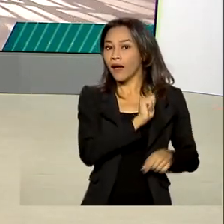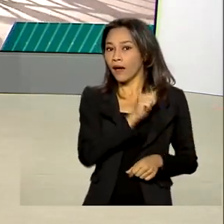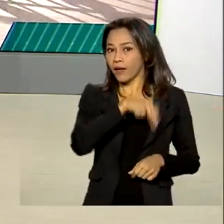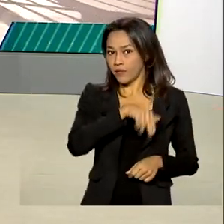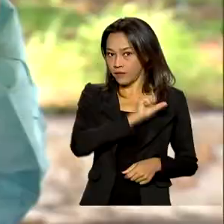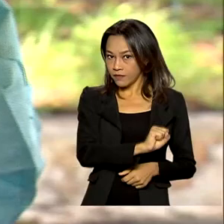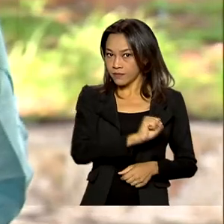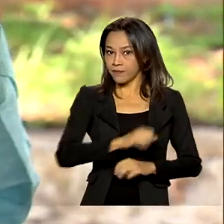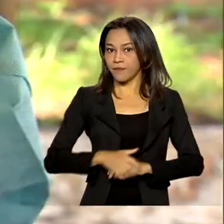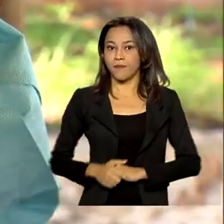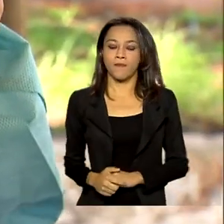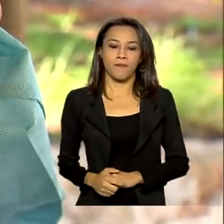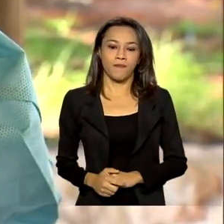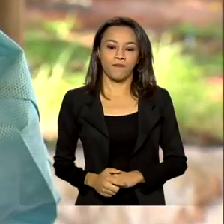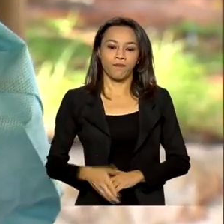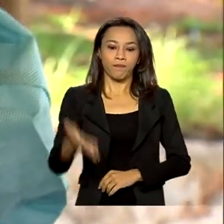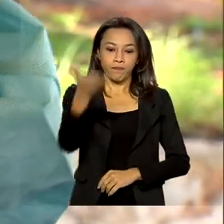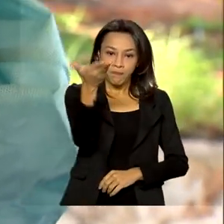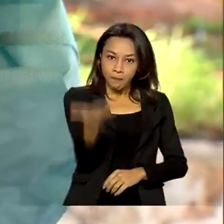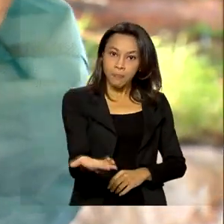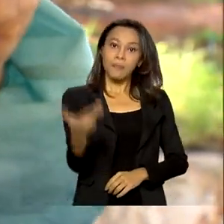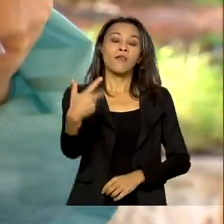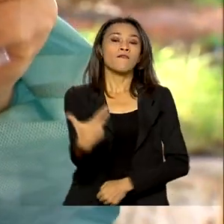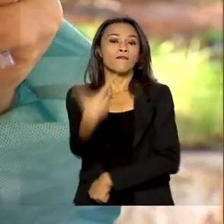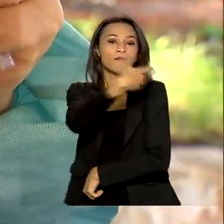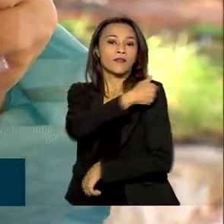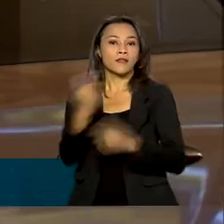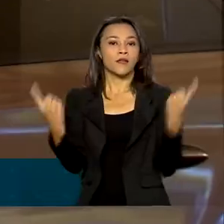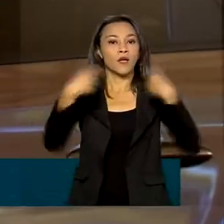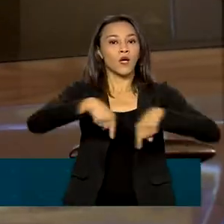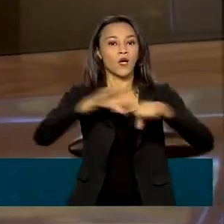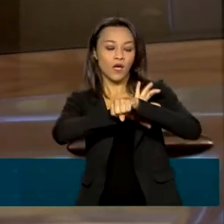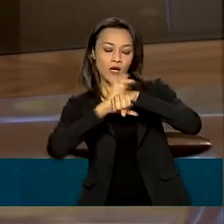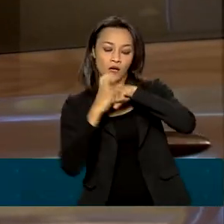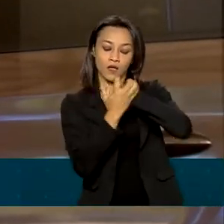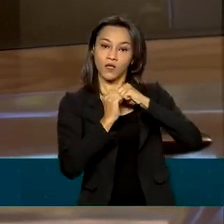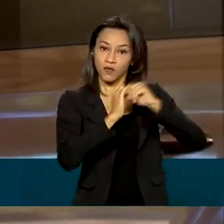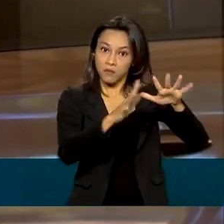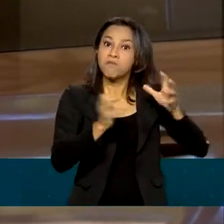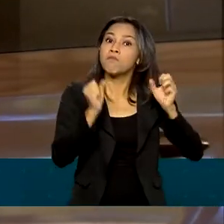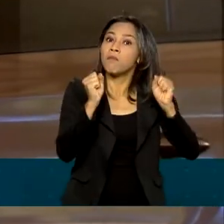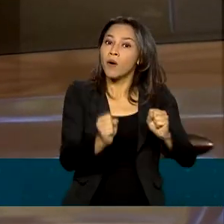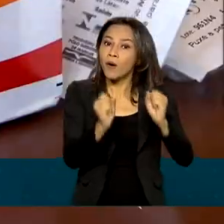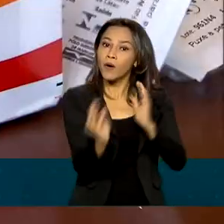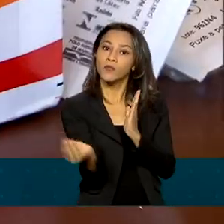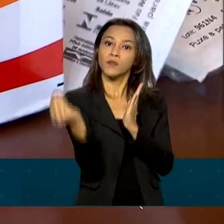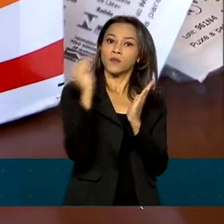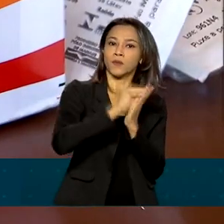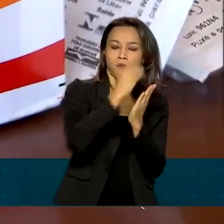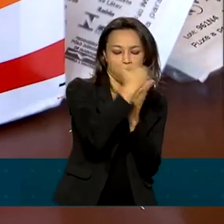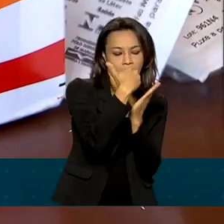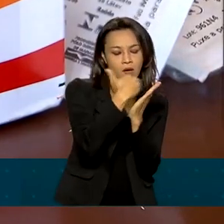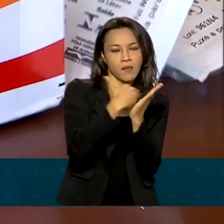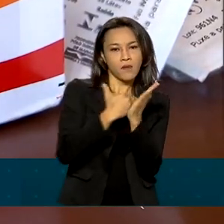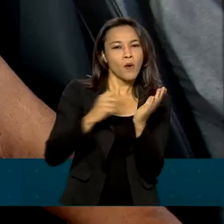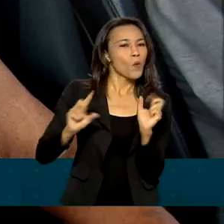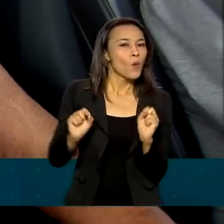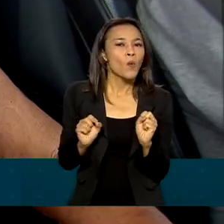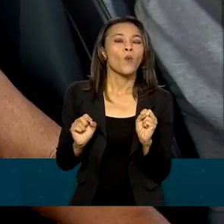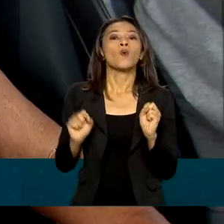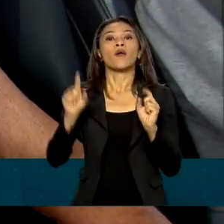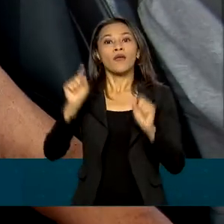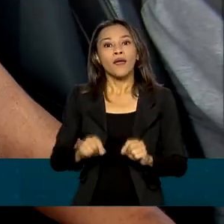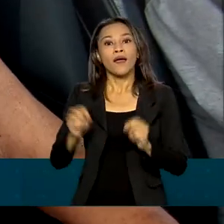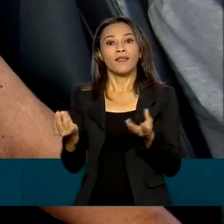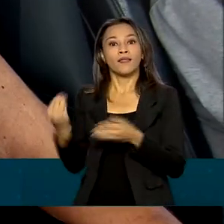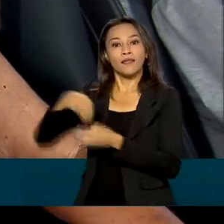ANS. Vacinas contra a Covid-19 podem ser incluídas no rol de fármacos disponíveis nos